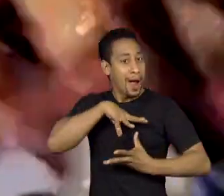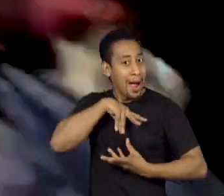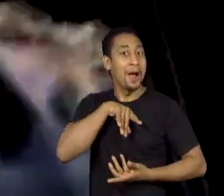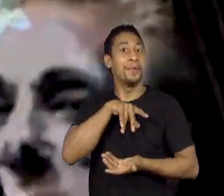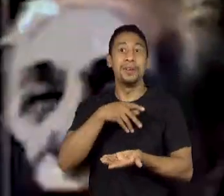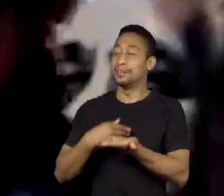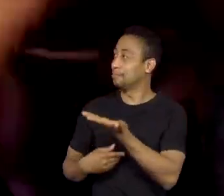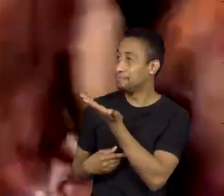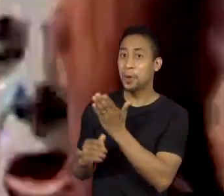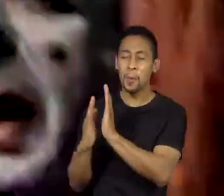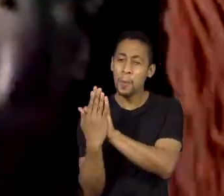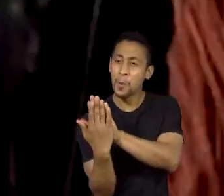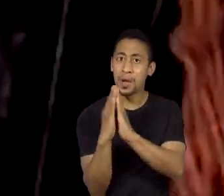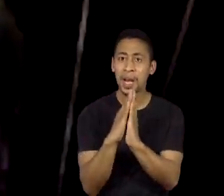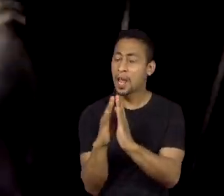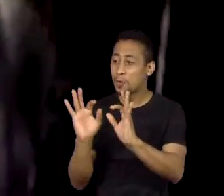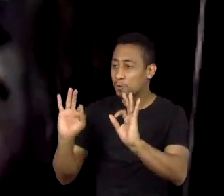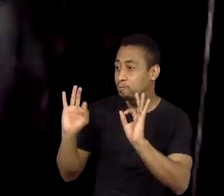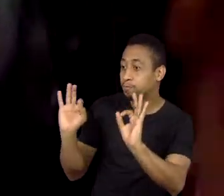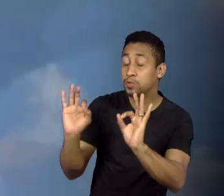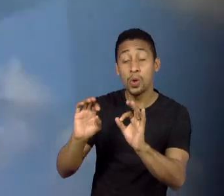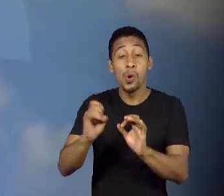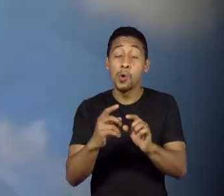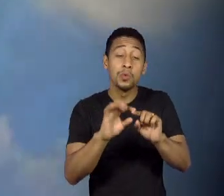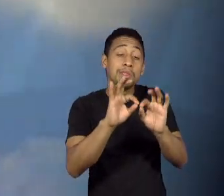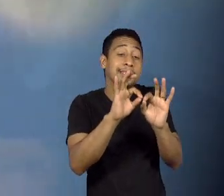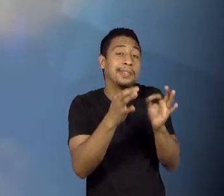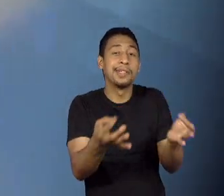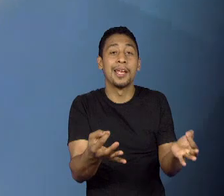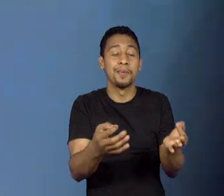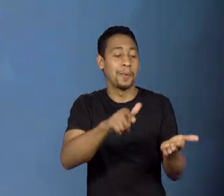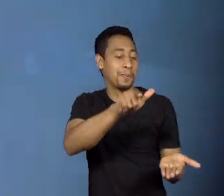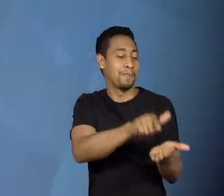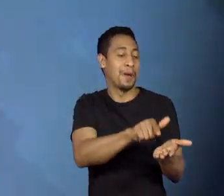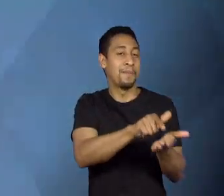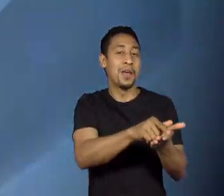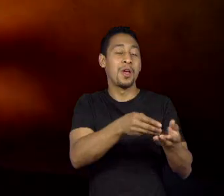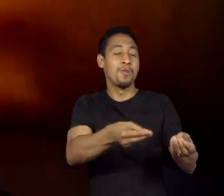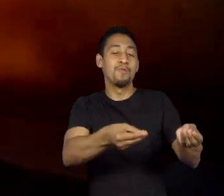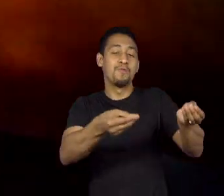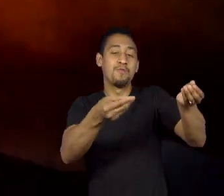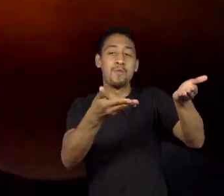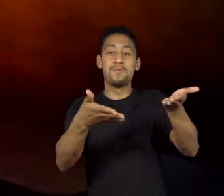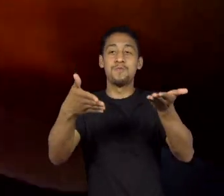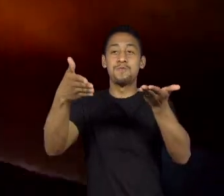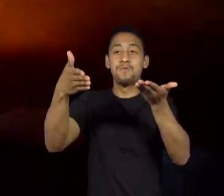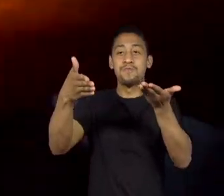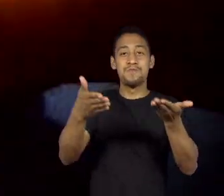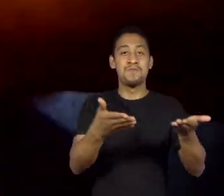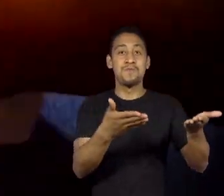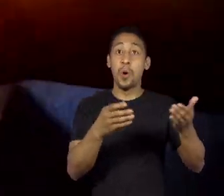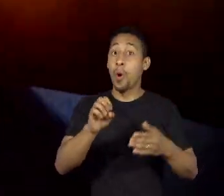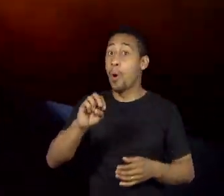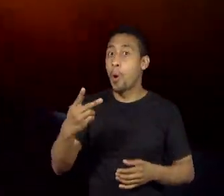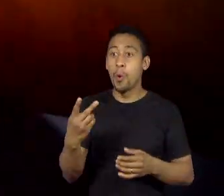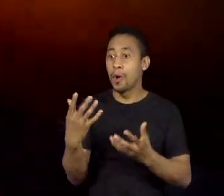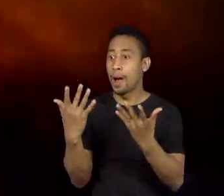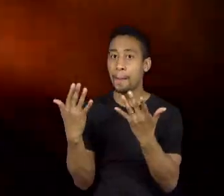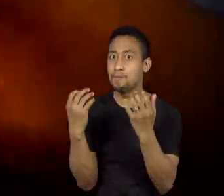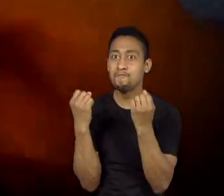sofisticados ou simples objetos, como uma folha de papel à mercê dos ventos ou da mão pesada do